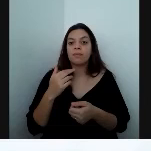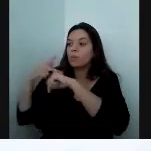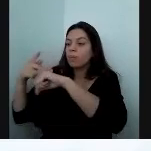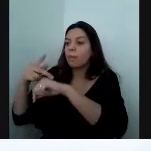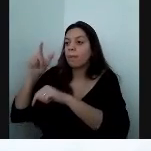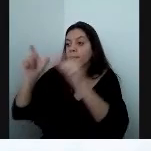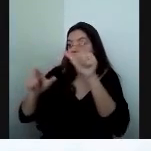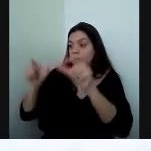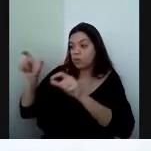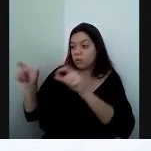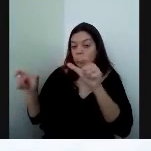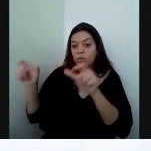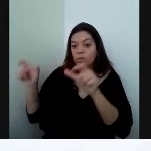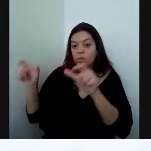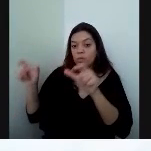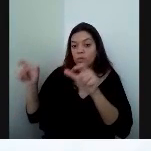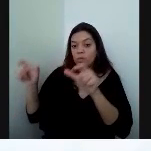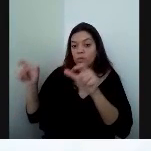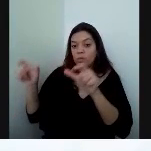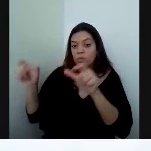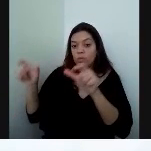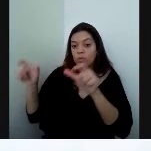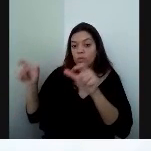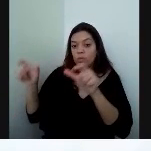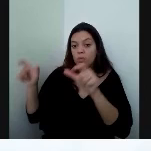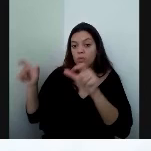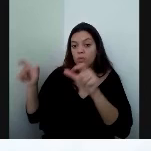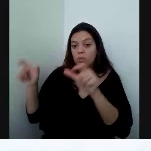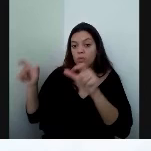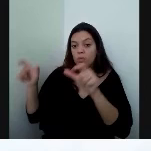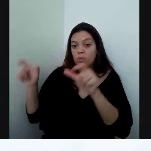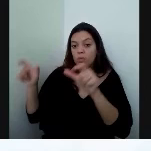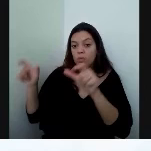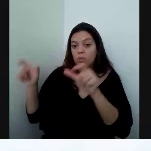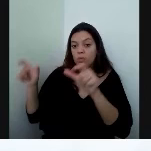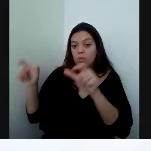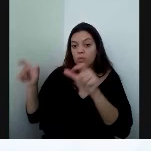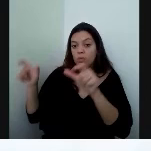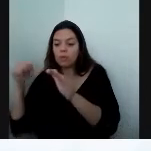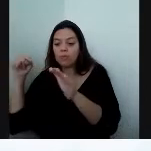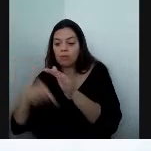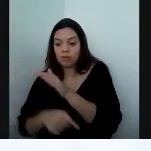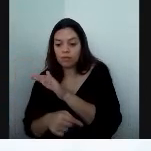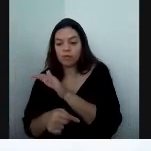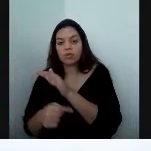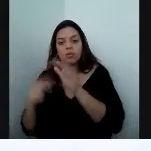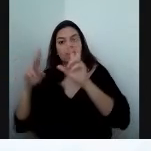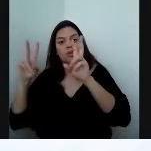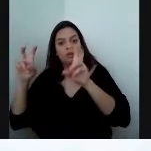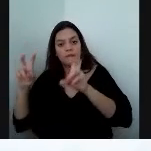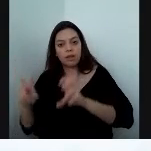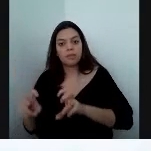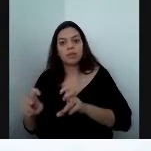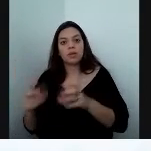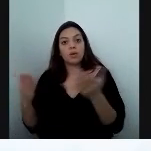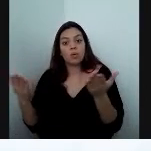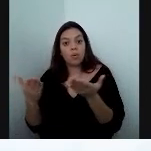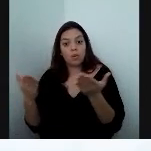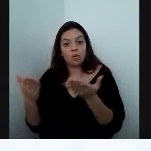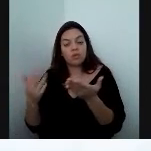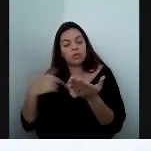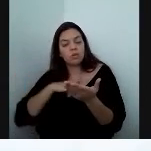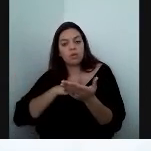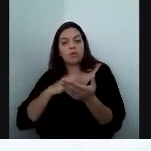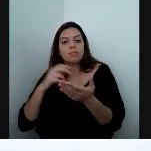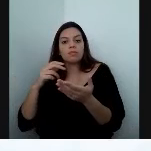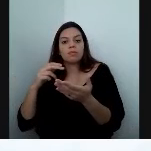uma informação livre dessas coisas que estão impregnadas hoje com fake news. A gente quer que o nosso